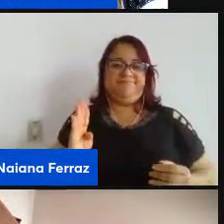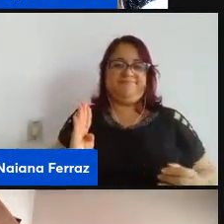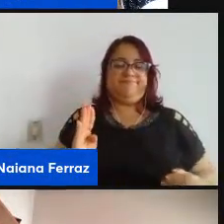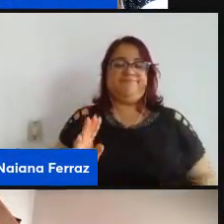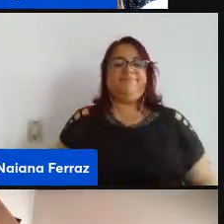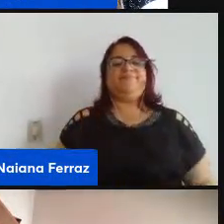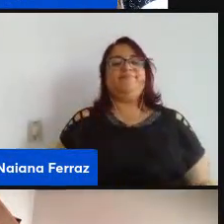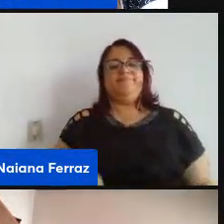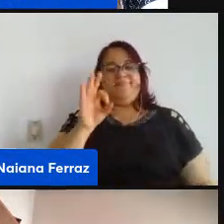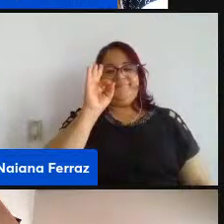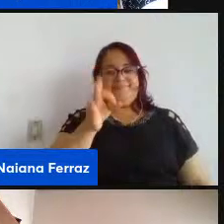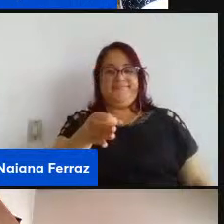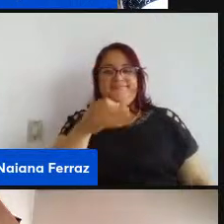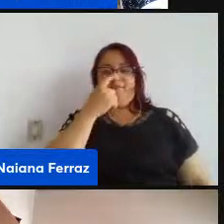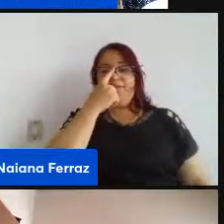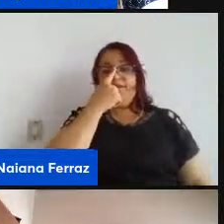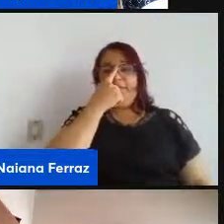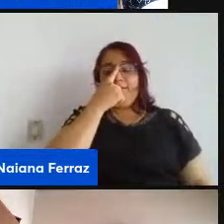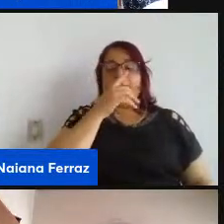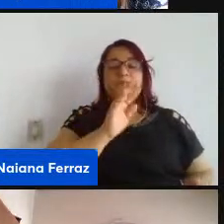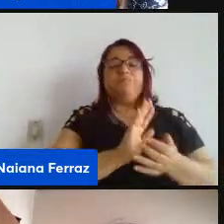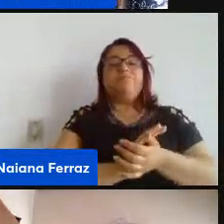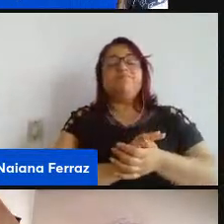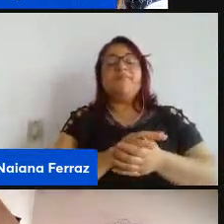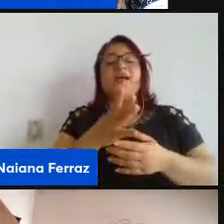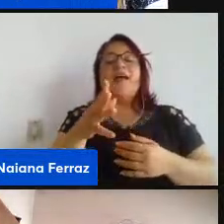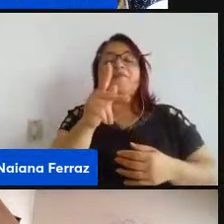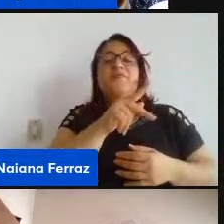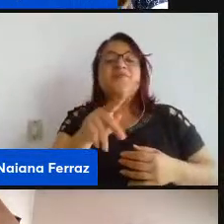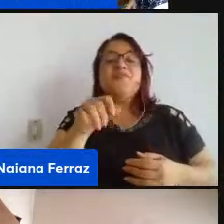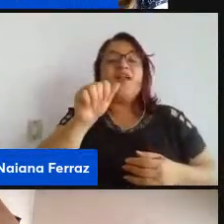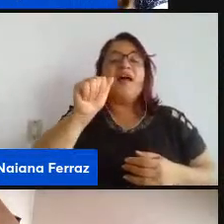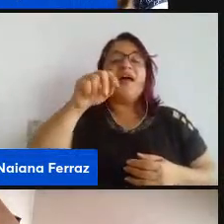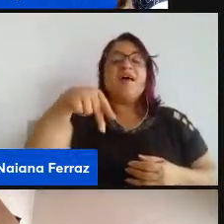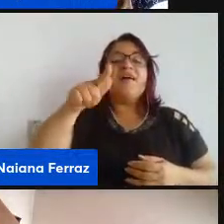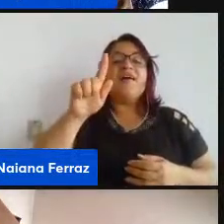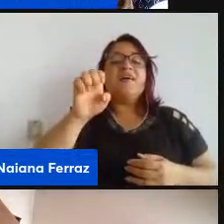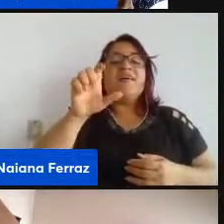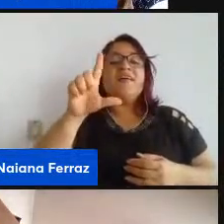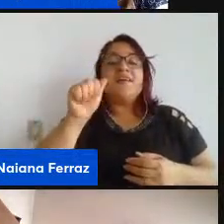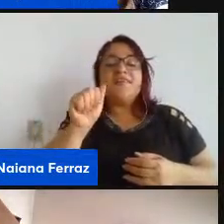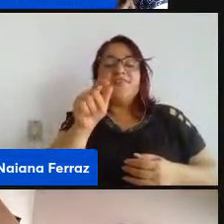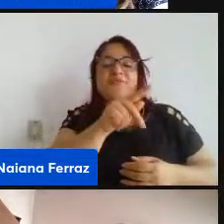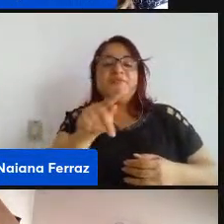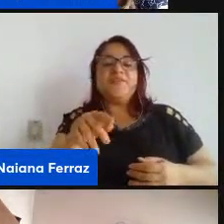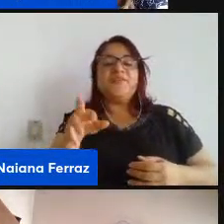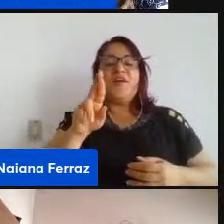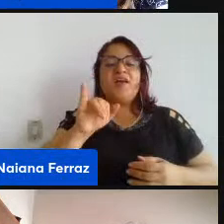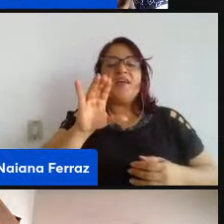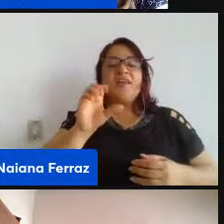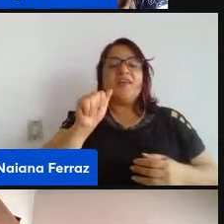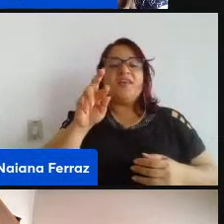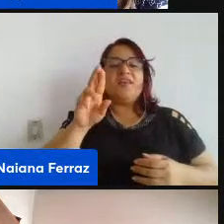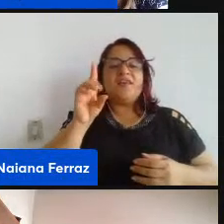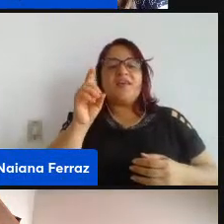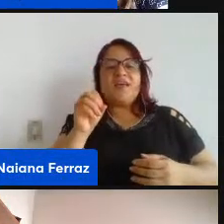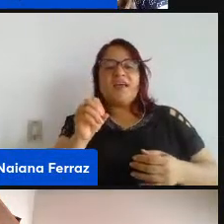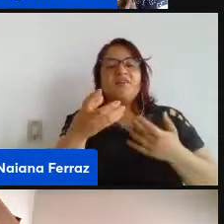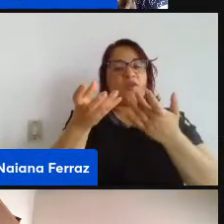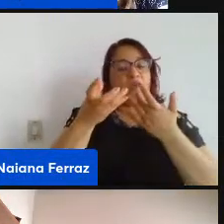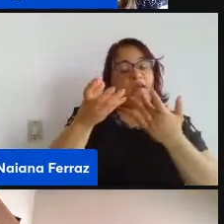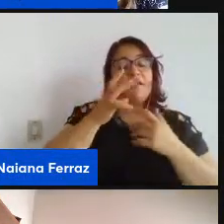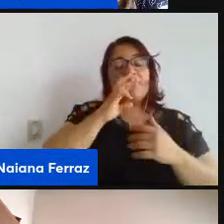Certo. Não sei se a Ângela e o professor Ricardo, não sei, ele está aí ainda, professor Ricardo, se quiser